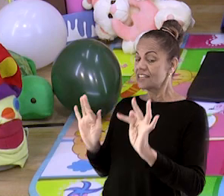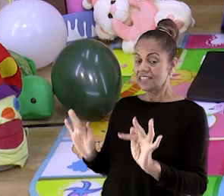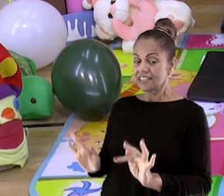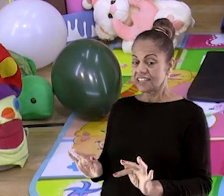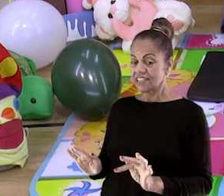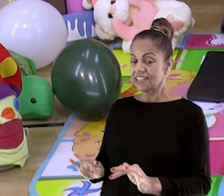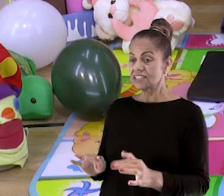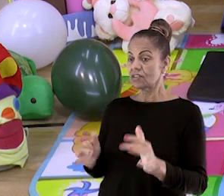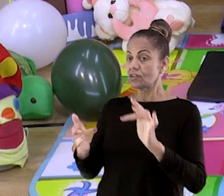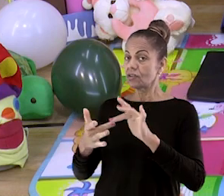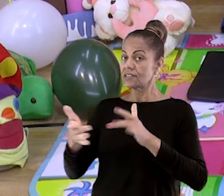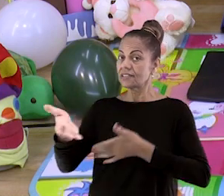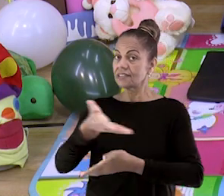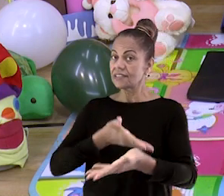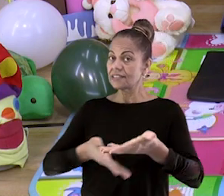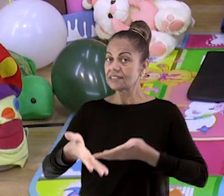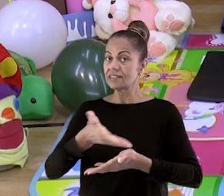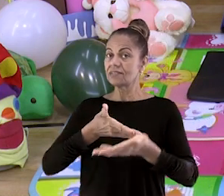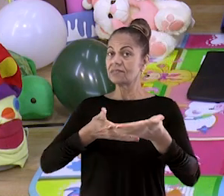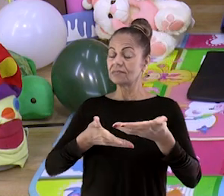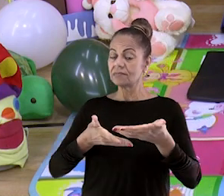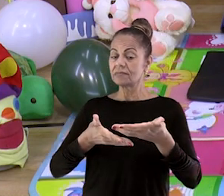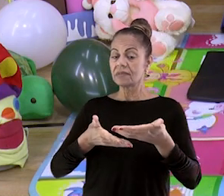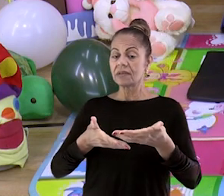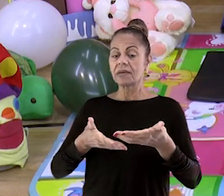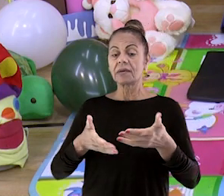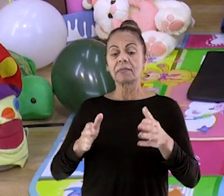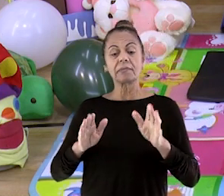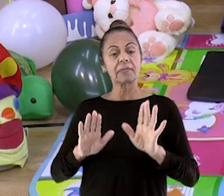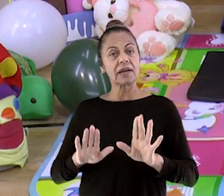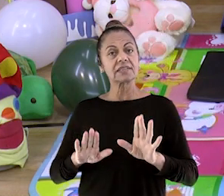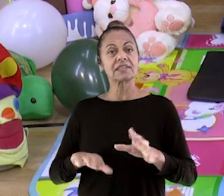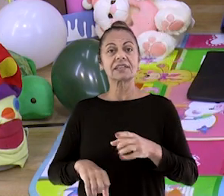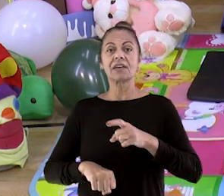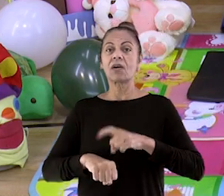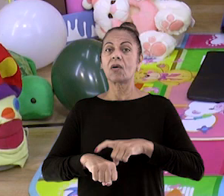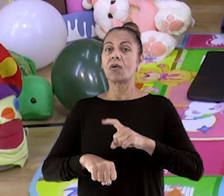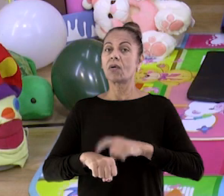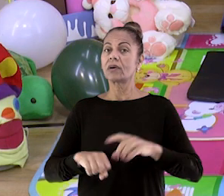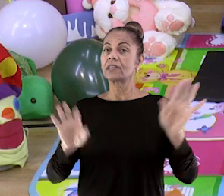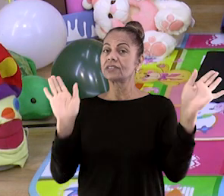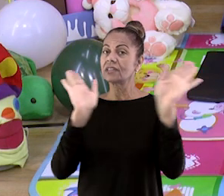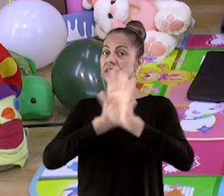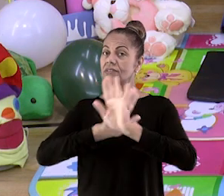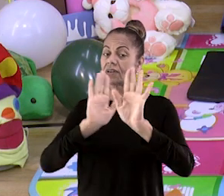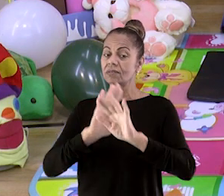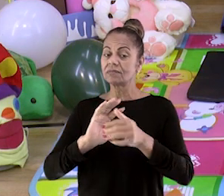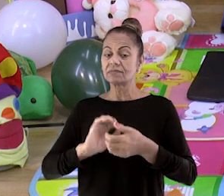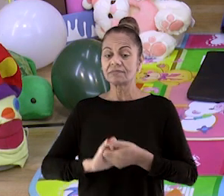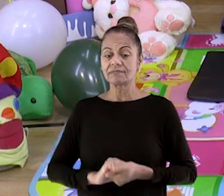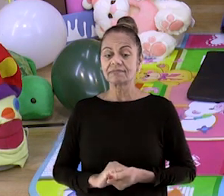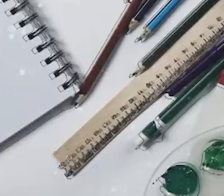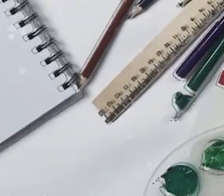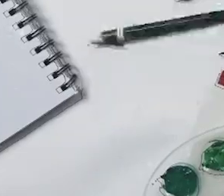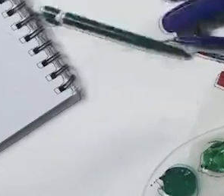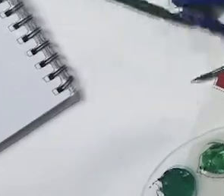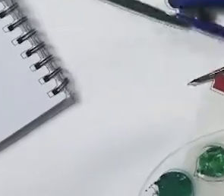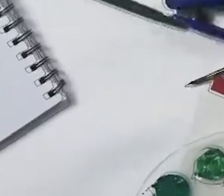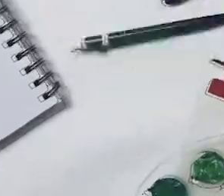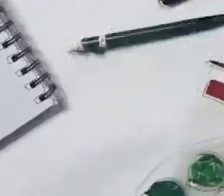feliz com o nosso interação de hoje mas já está na hora de dar tchau